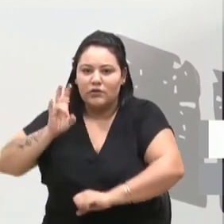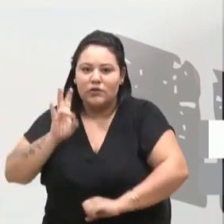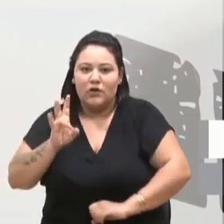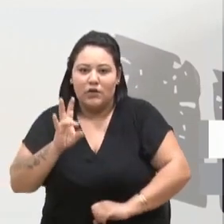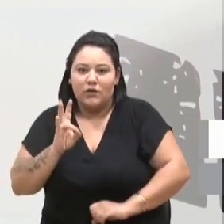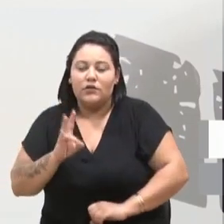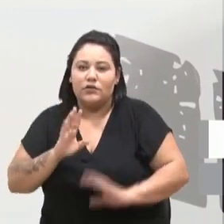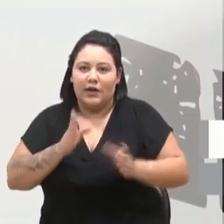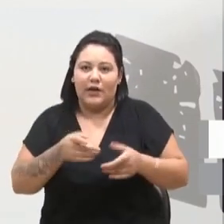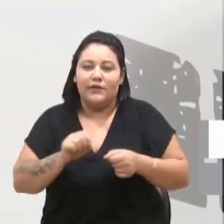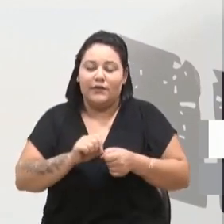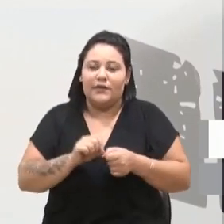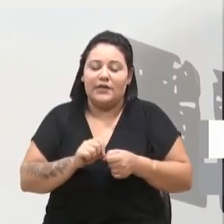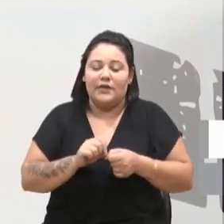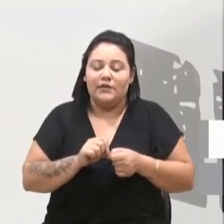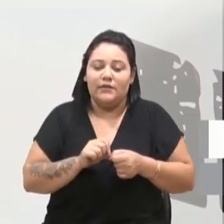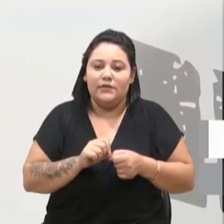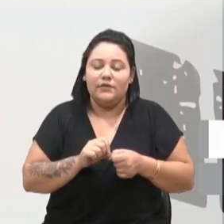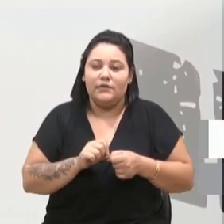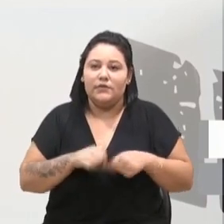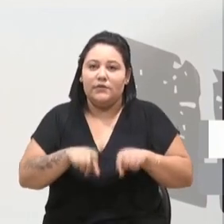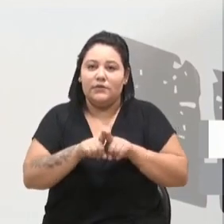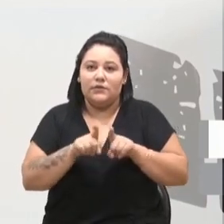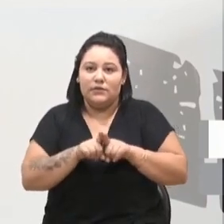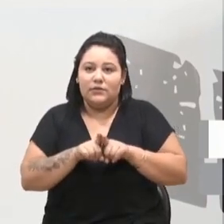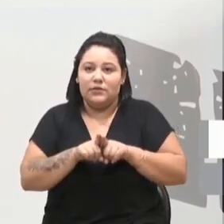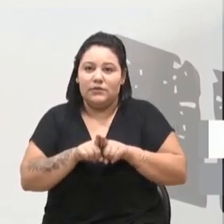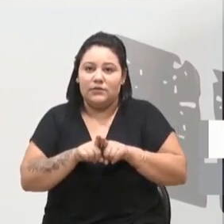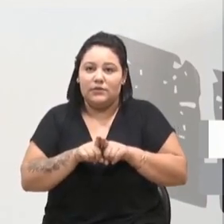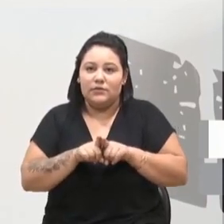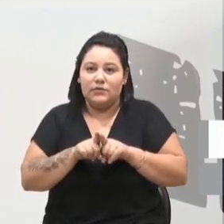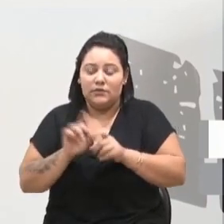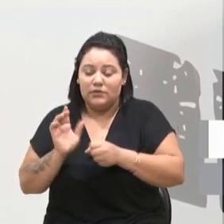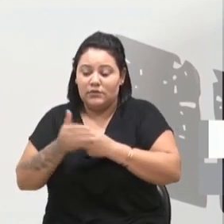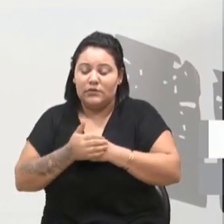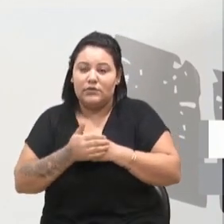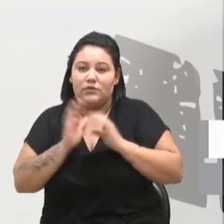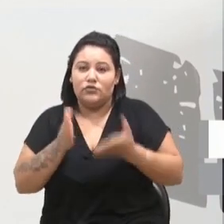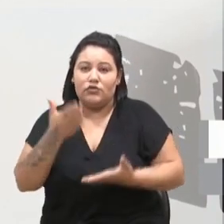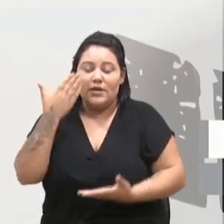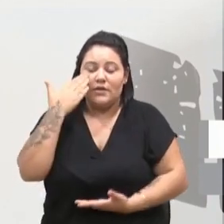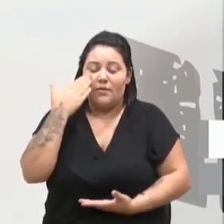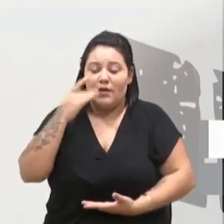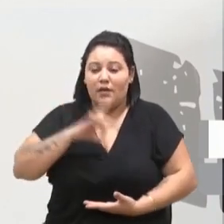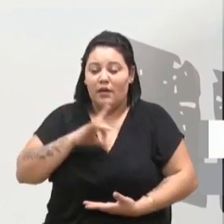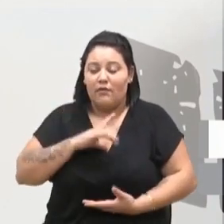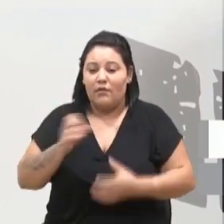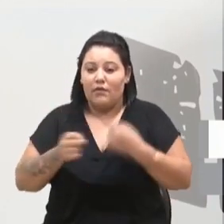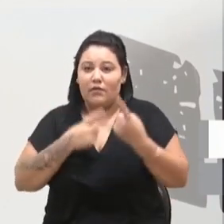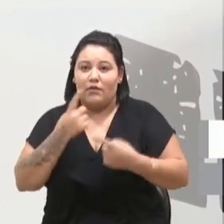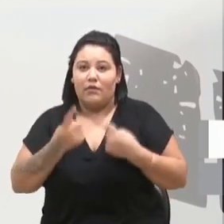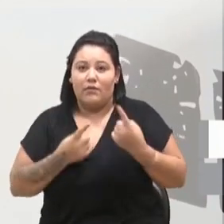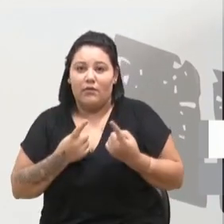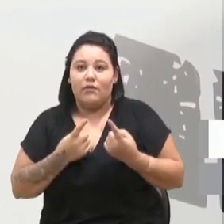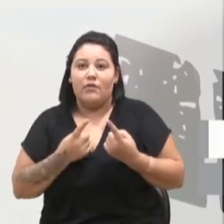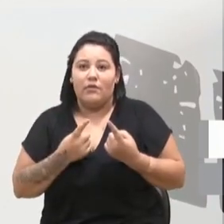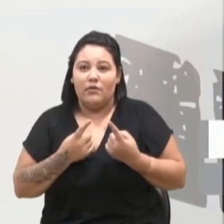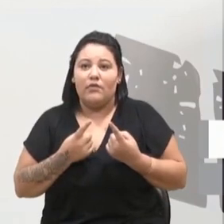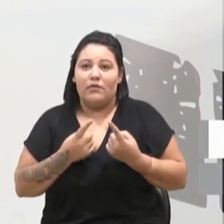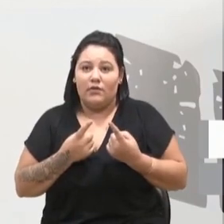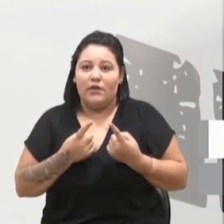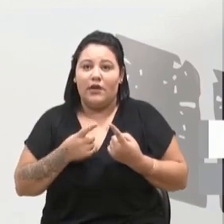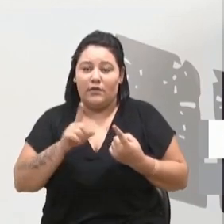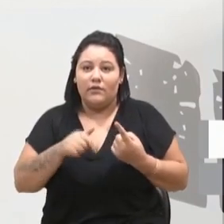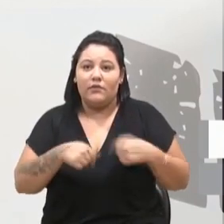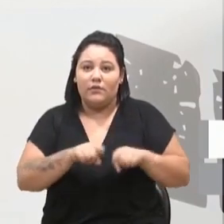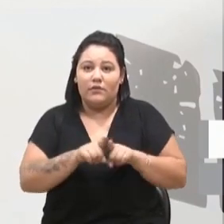transportando drogas. É uma maneira de coibir, porque a gente sabe que houve recentemente uma flexibilização por